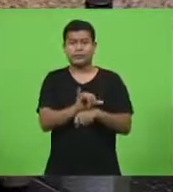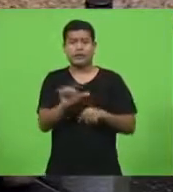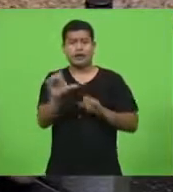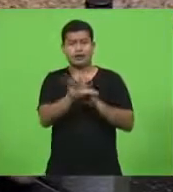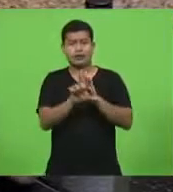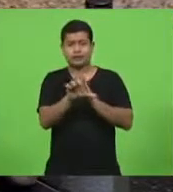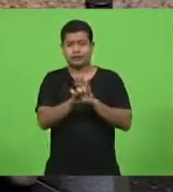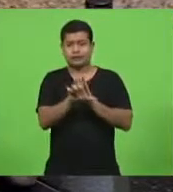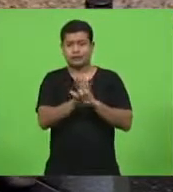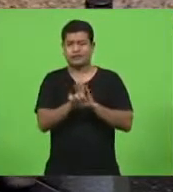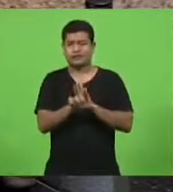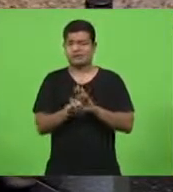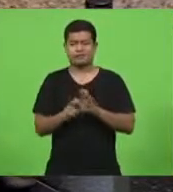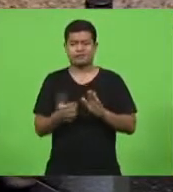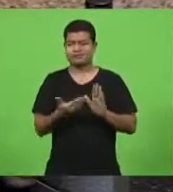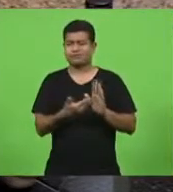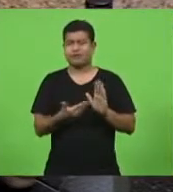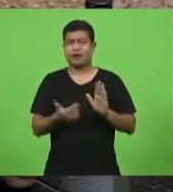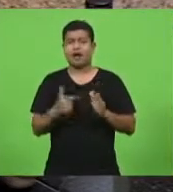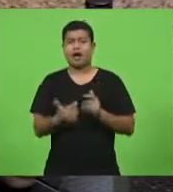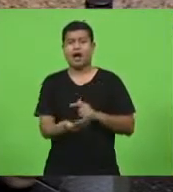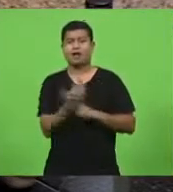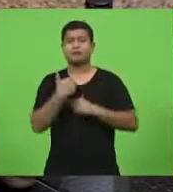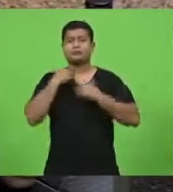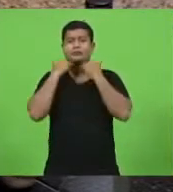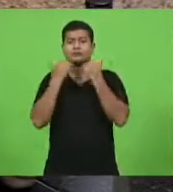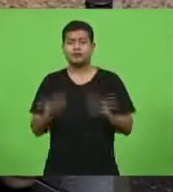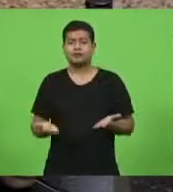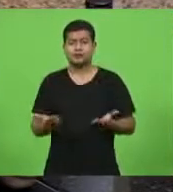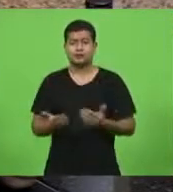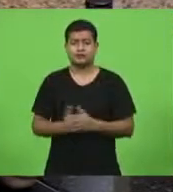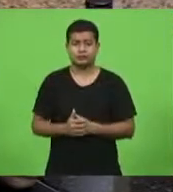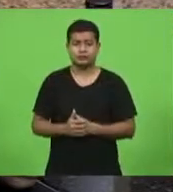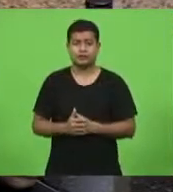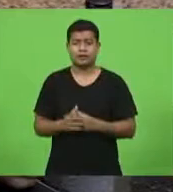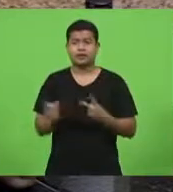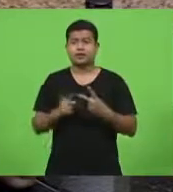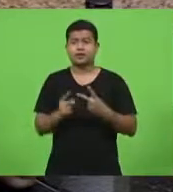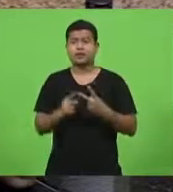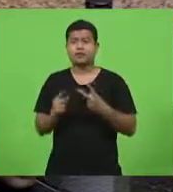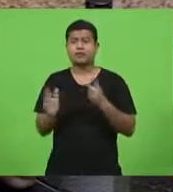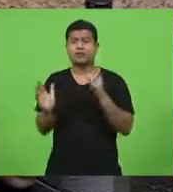corte e nem cabo. Minha próxima pergunta, planejamento com relação